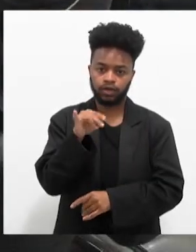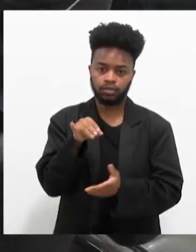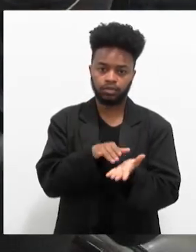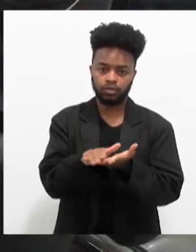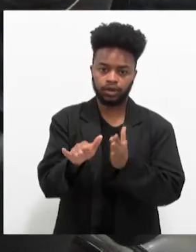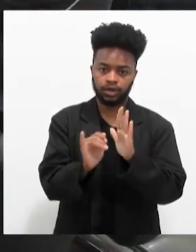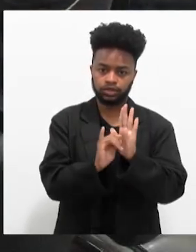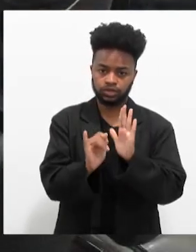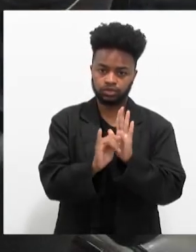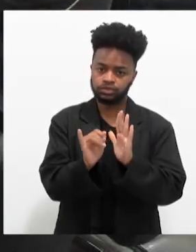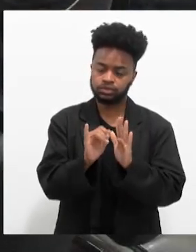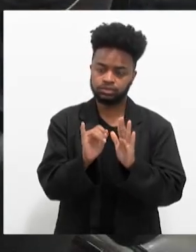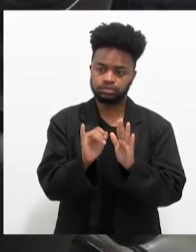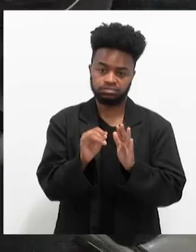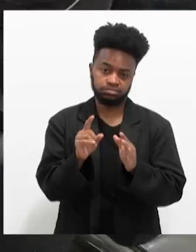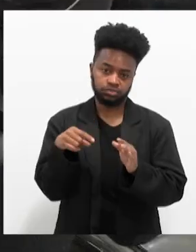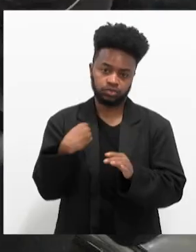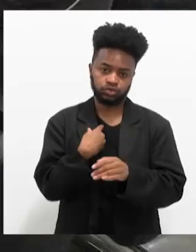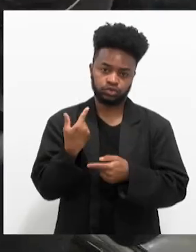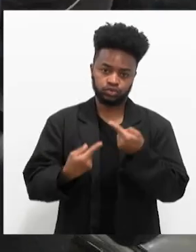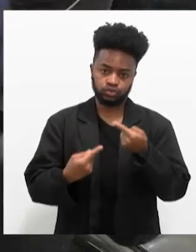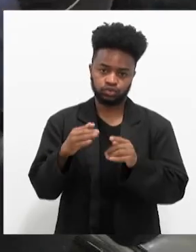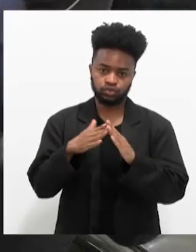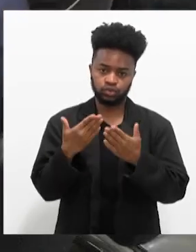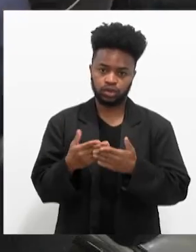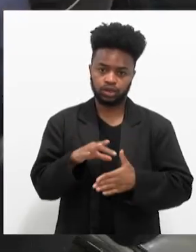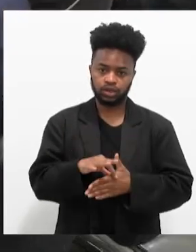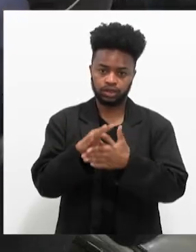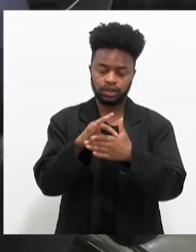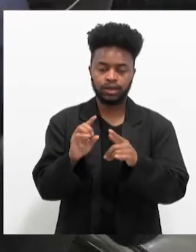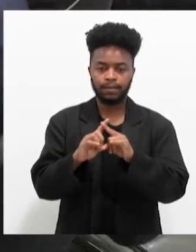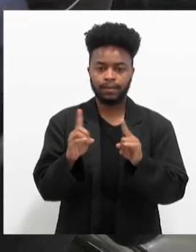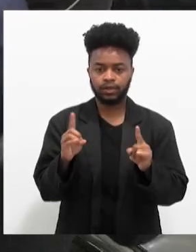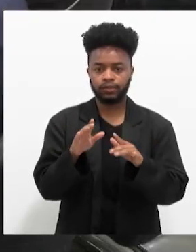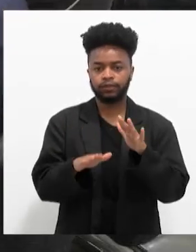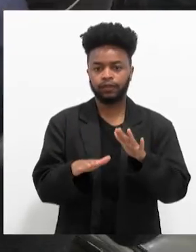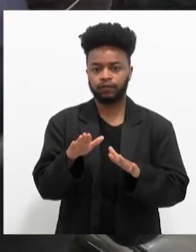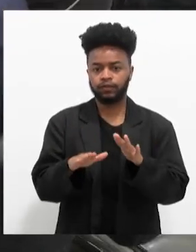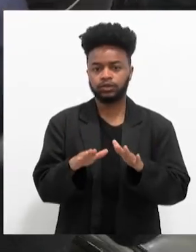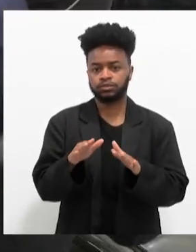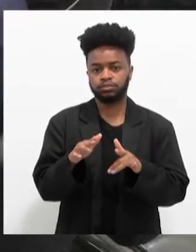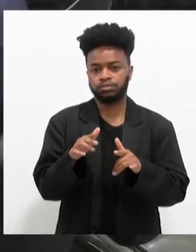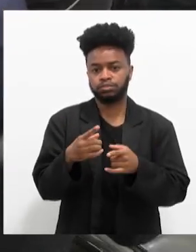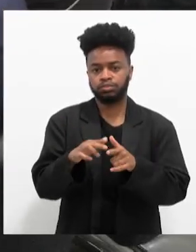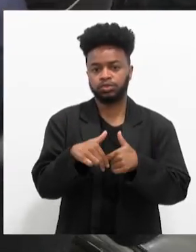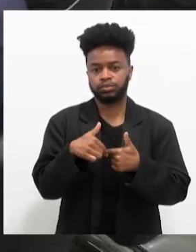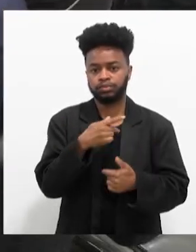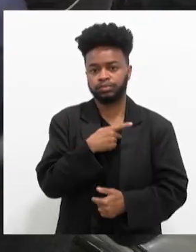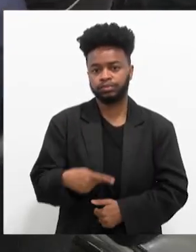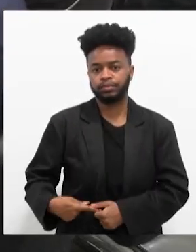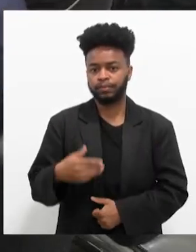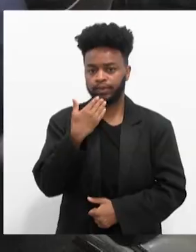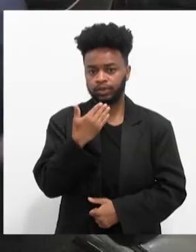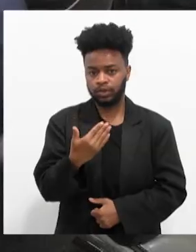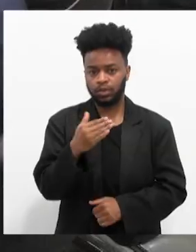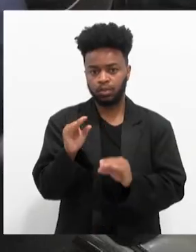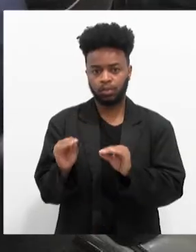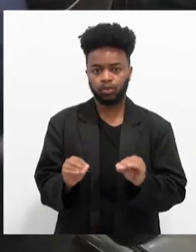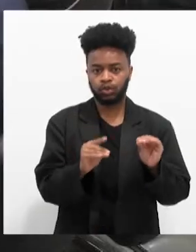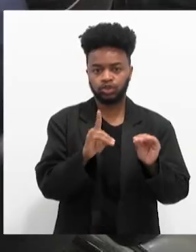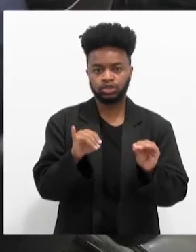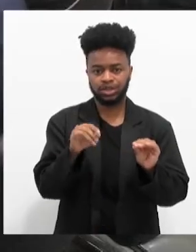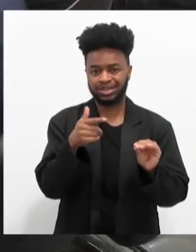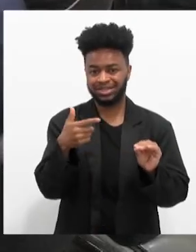edital, se for o caso. A gente vai discutir agora no Colégio de Líderes, mas talvez, a pedido da presidência, a gente fazer uma antecipação da sessão para terça e não